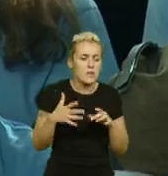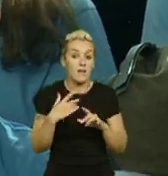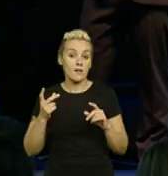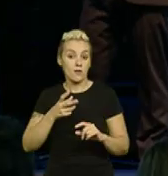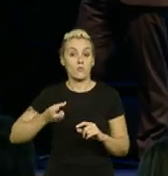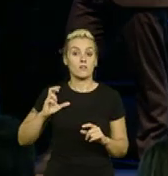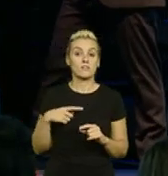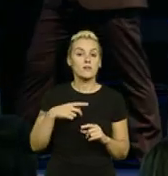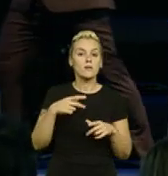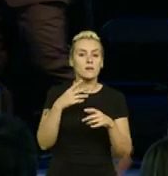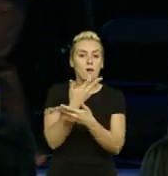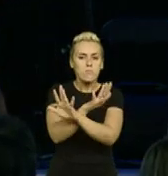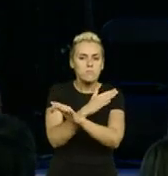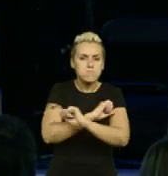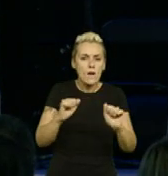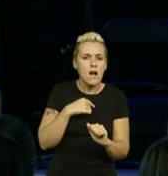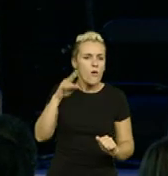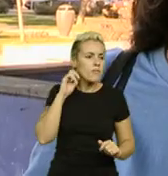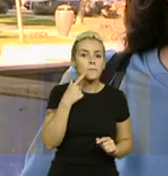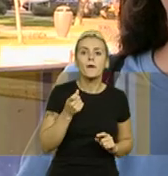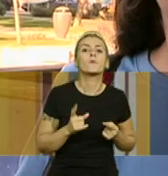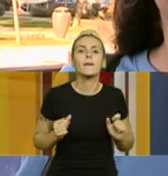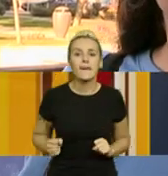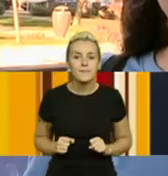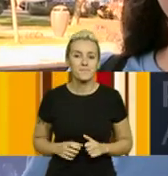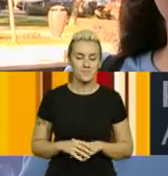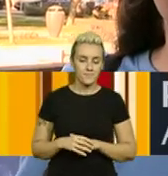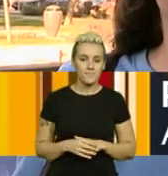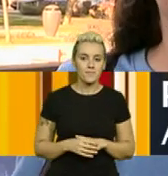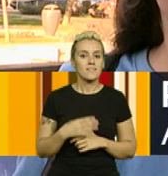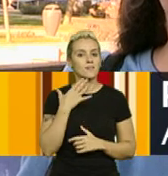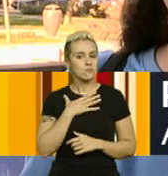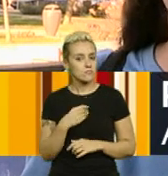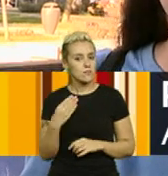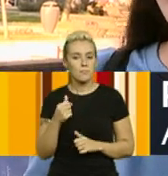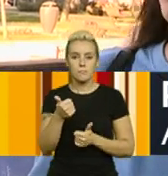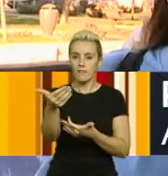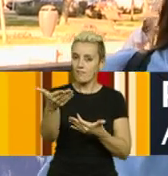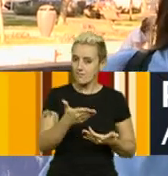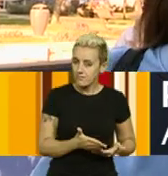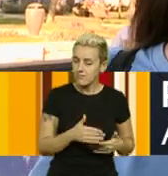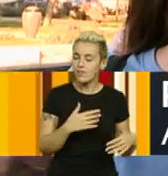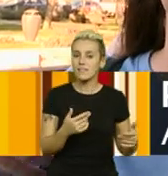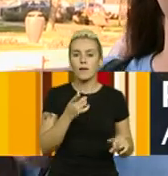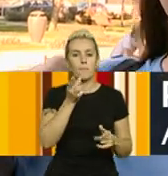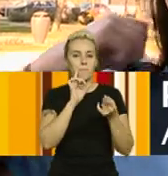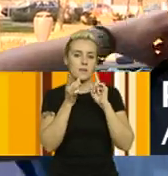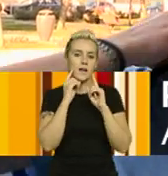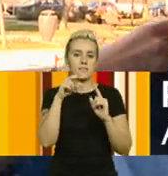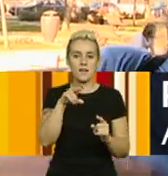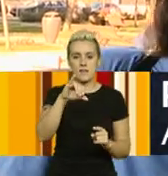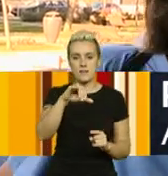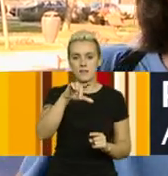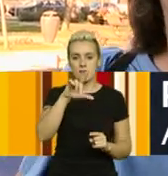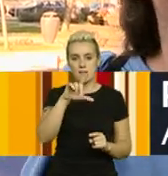curioso porque ele tem muito muito bem esse livro aquelas piadas nem eu tenho sempre